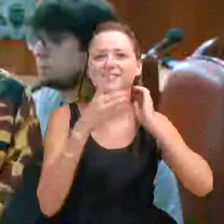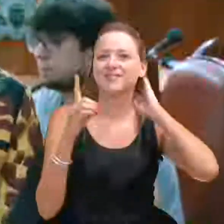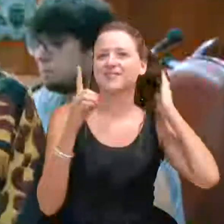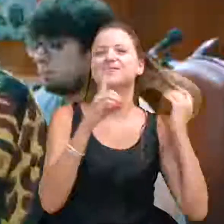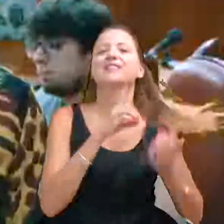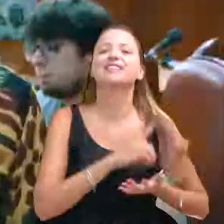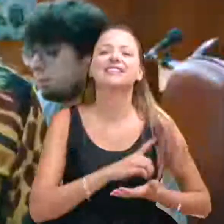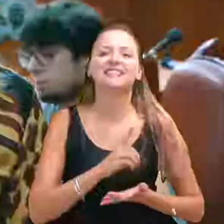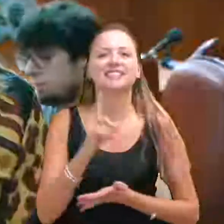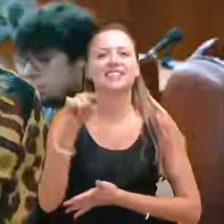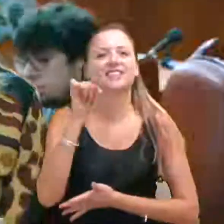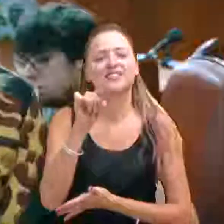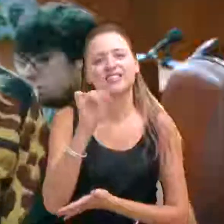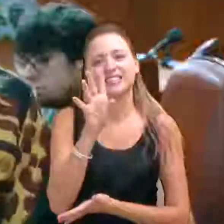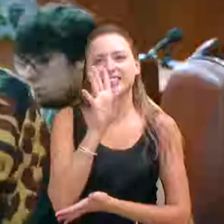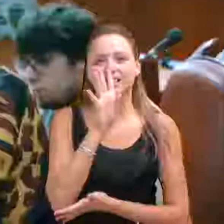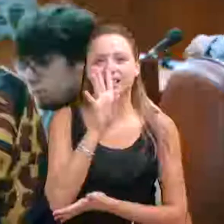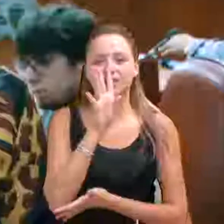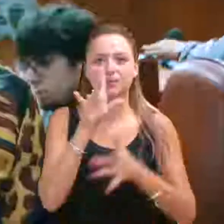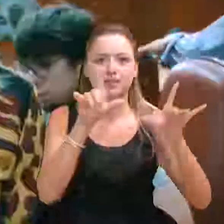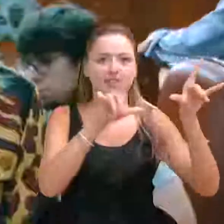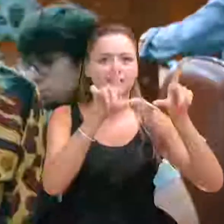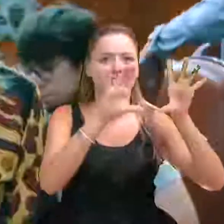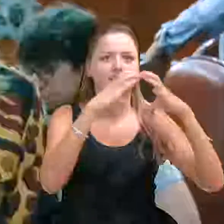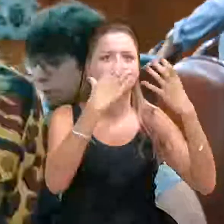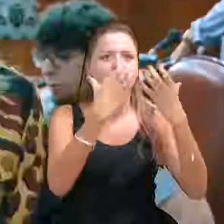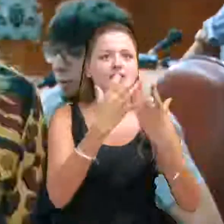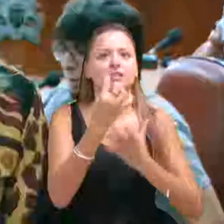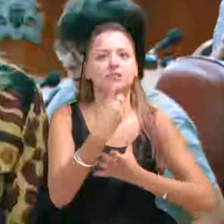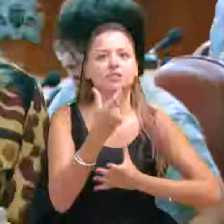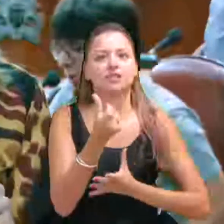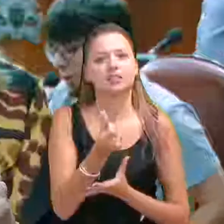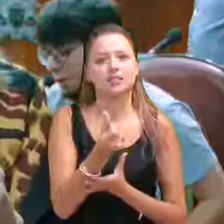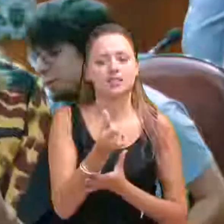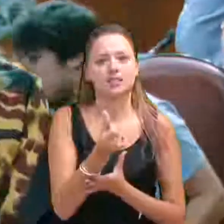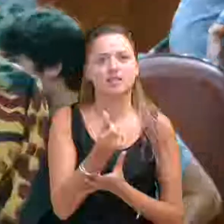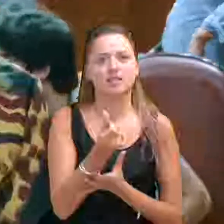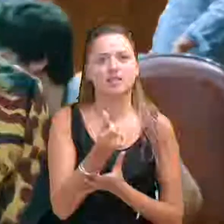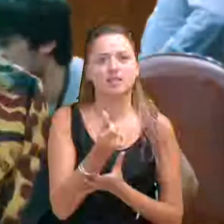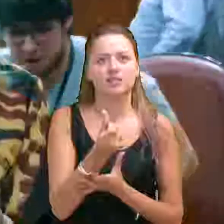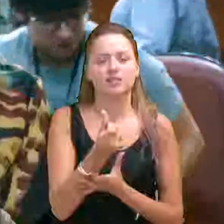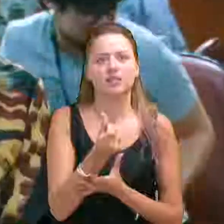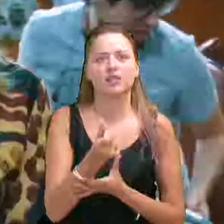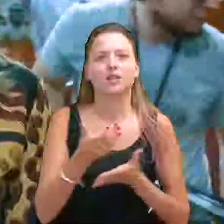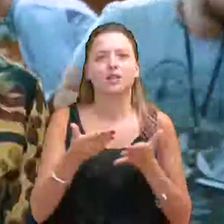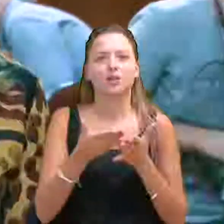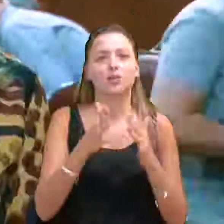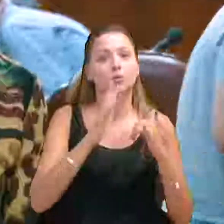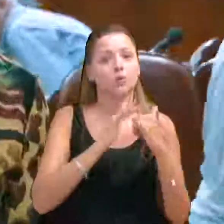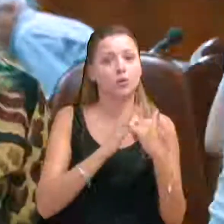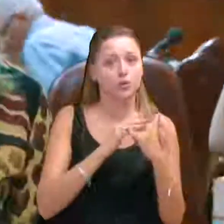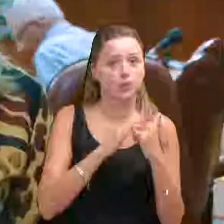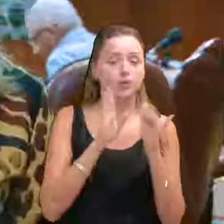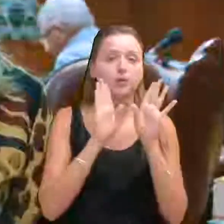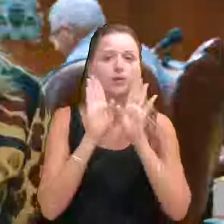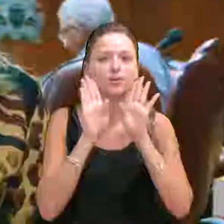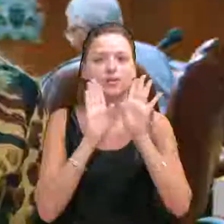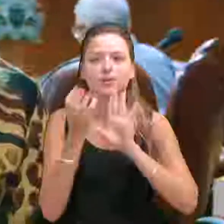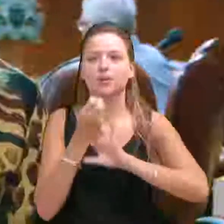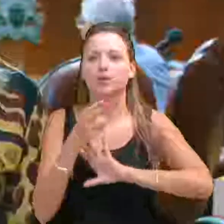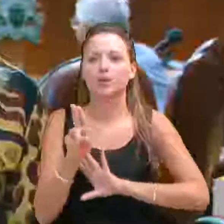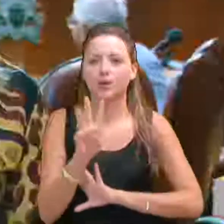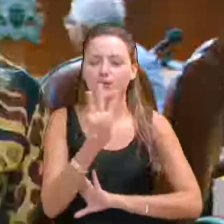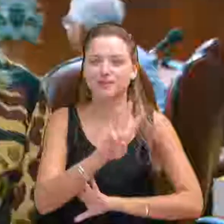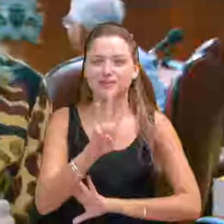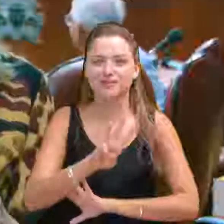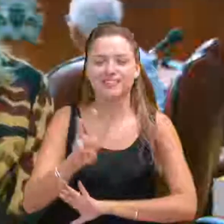Bom dia você que nos acompanha pela TV Câmara, canal 16 da ANET, pelo YouTube, Facebook ou pelo site da Câmara